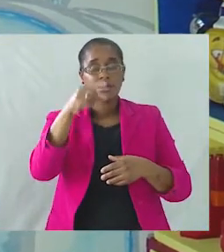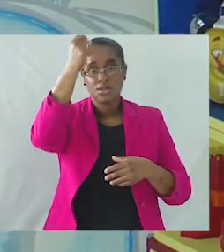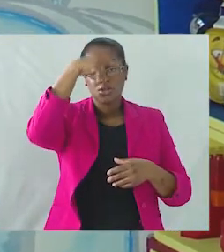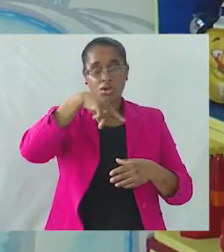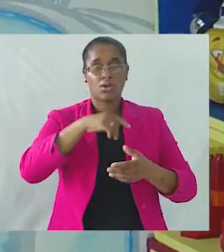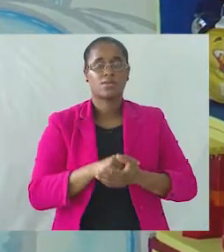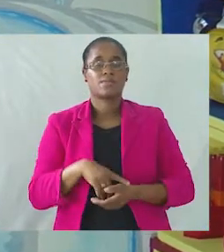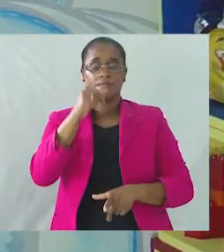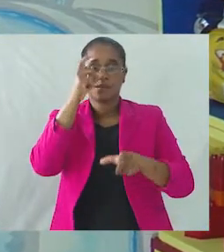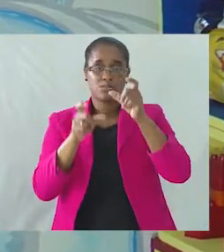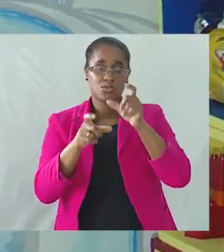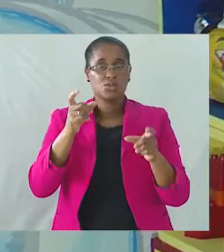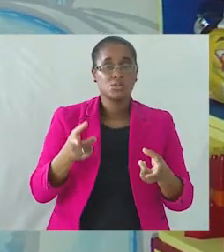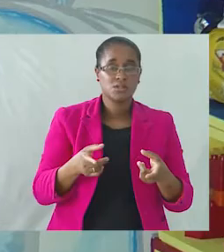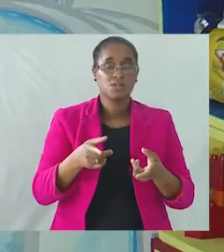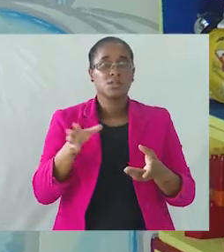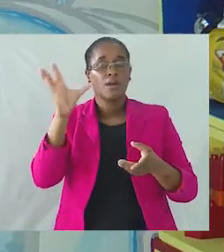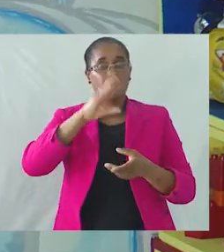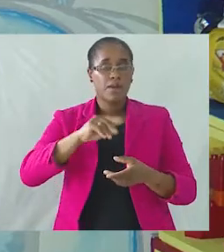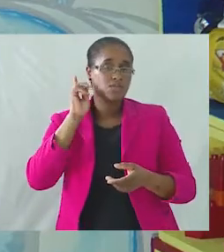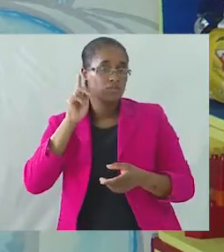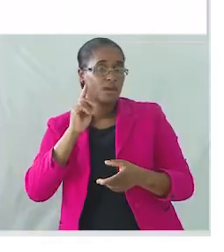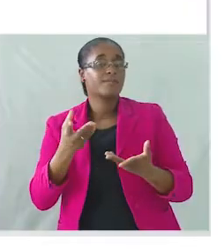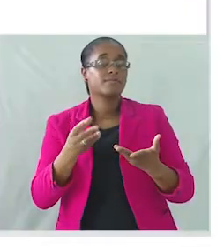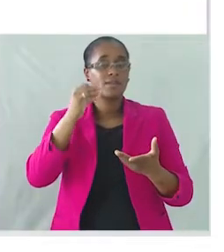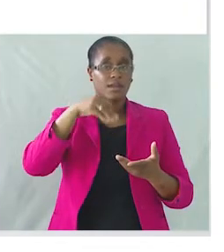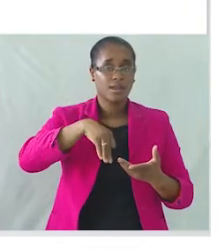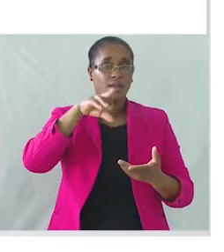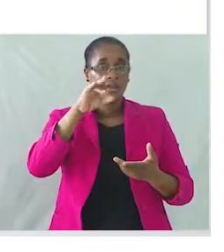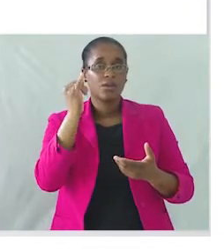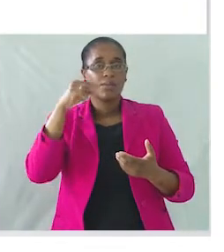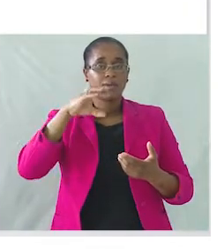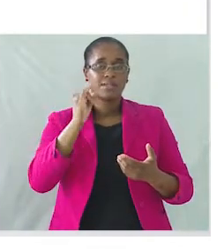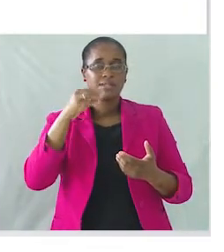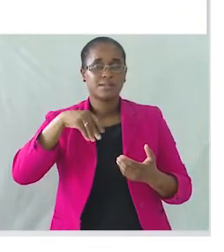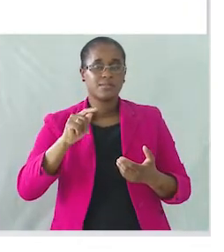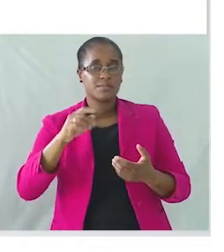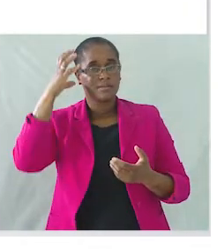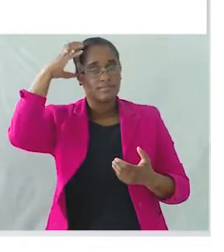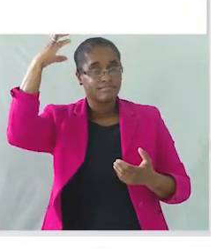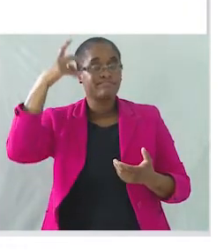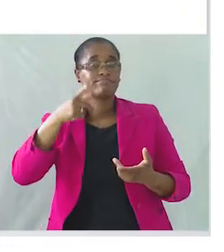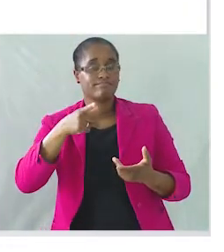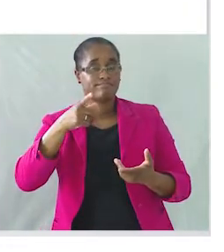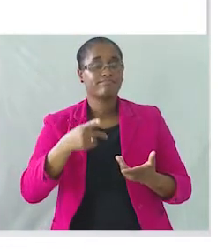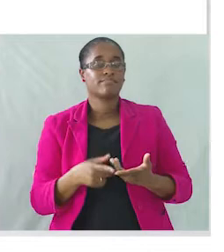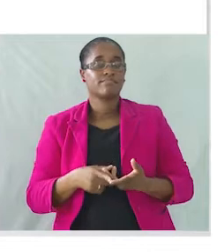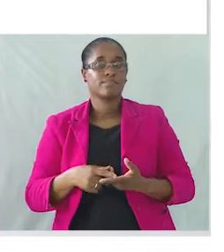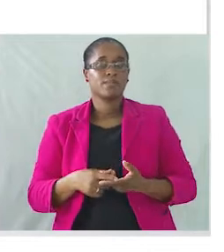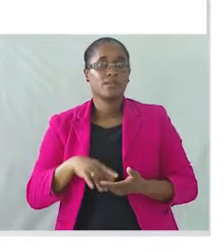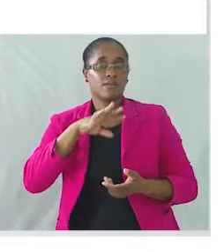portanto, a personagem mais importante é o príncipe. Depois temos secundárias, o rei, a